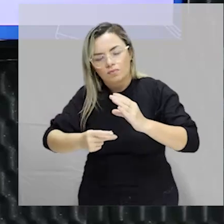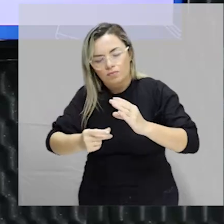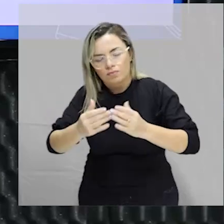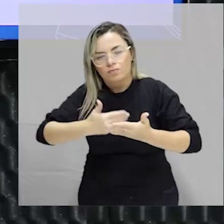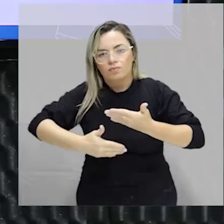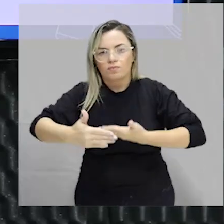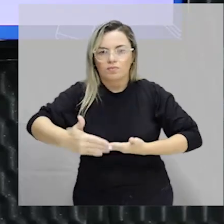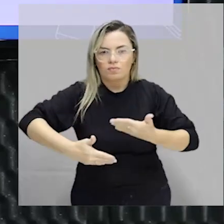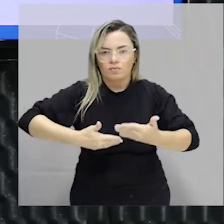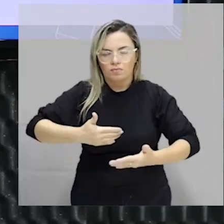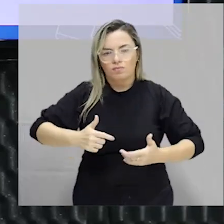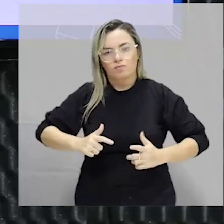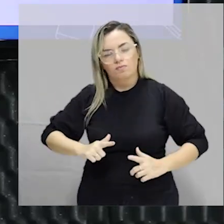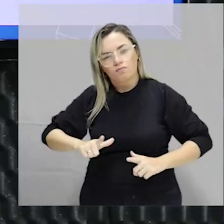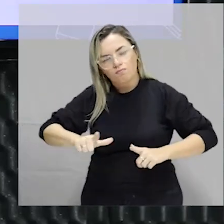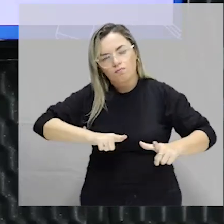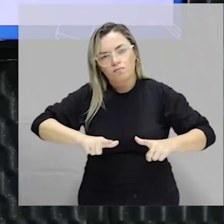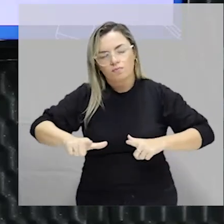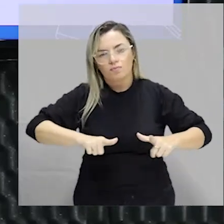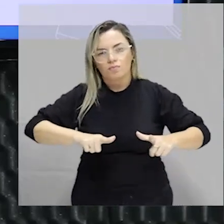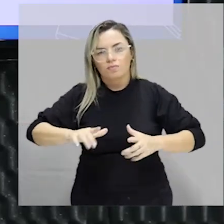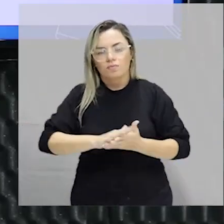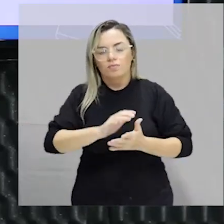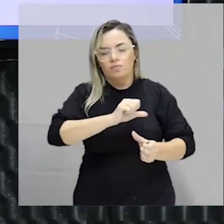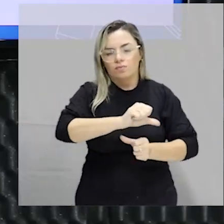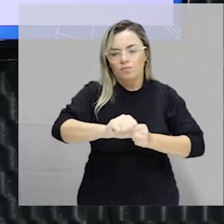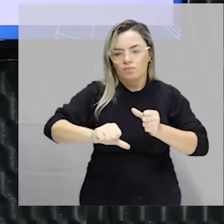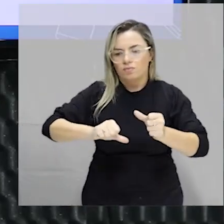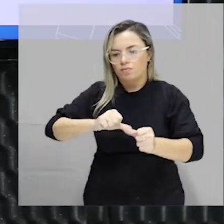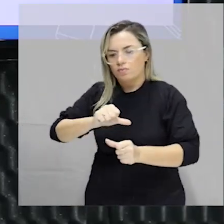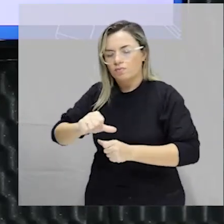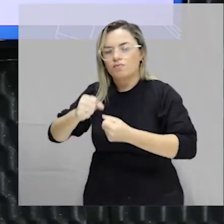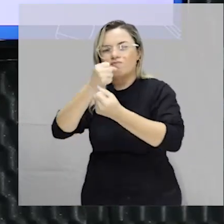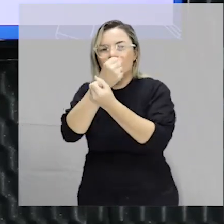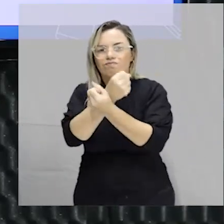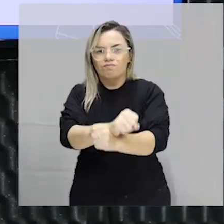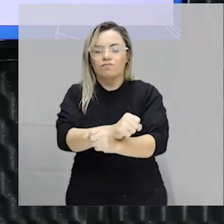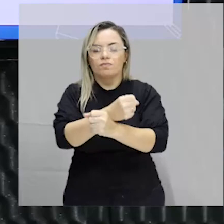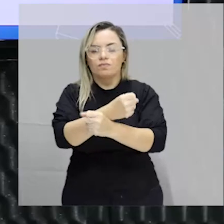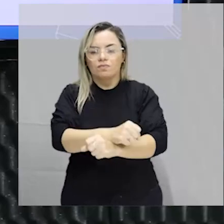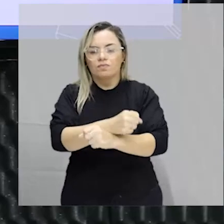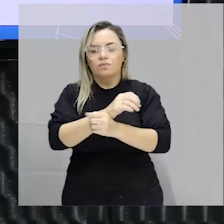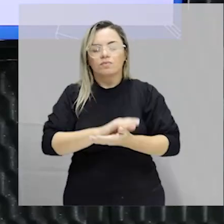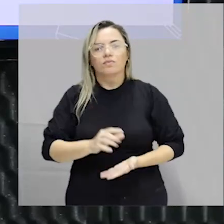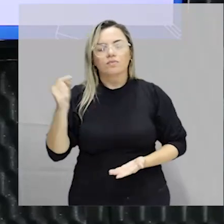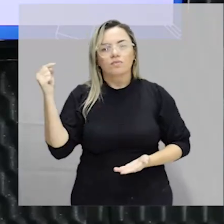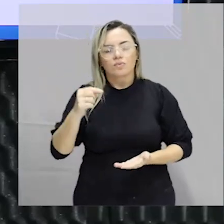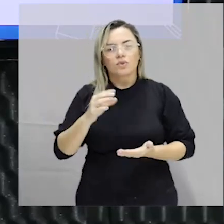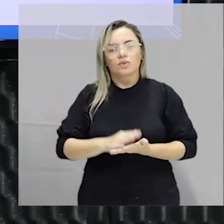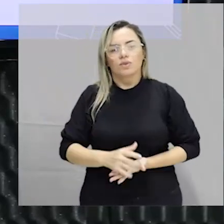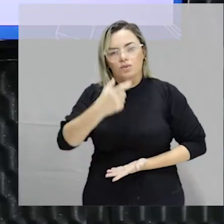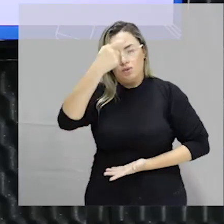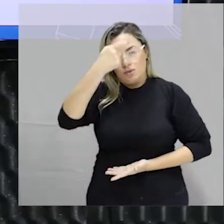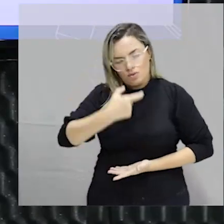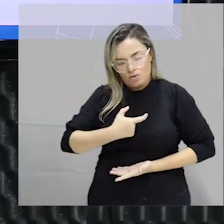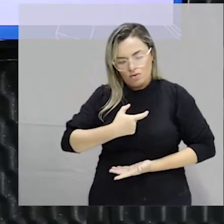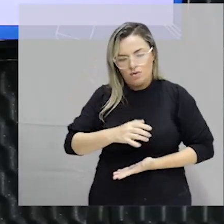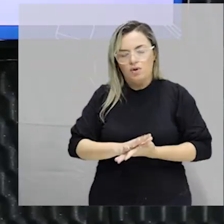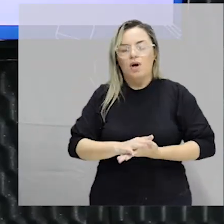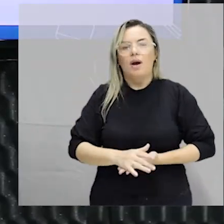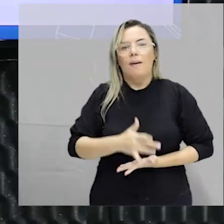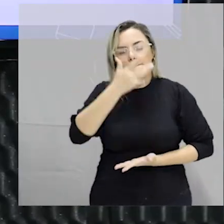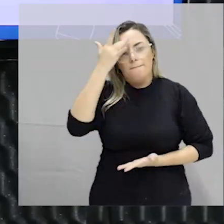as relações de trabalho se transformam em relações de exploração. O trabalhador, quando